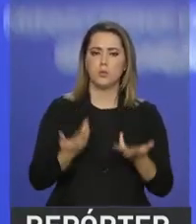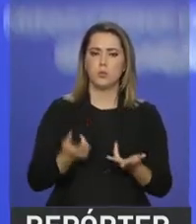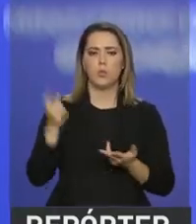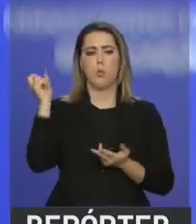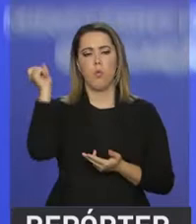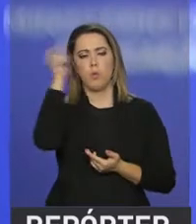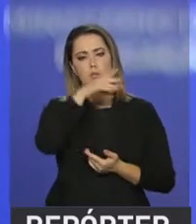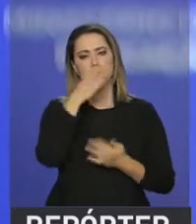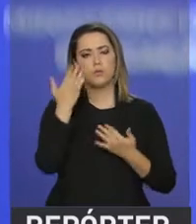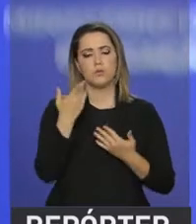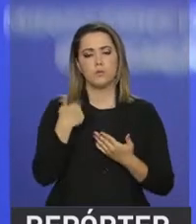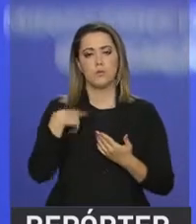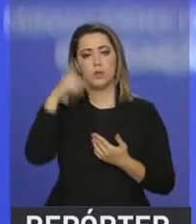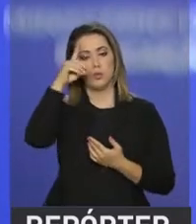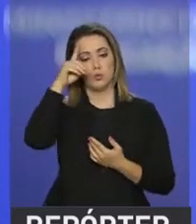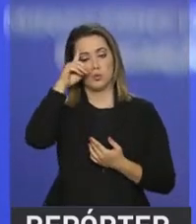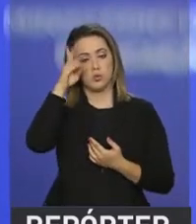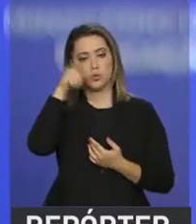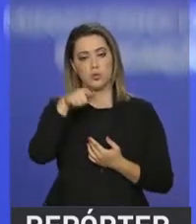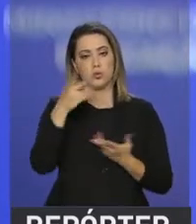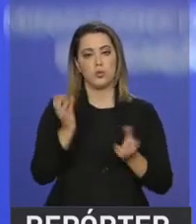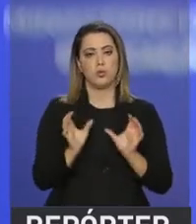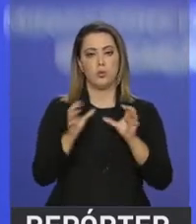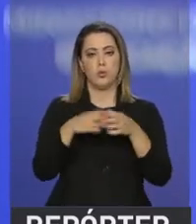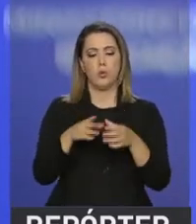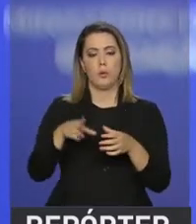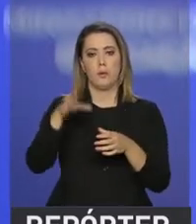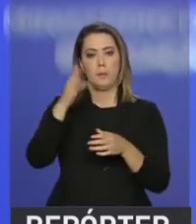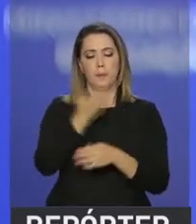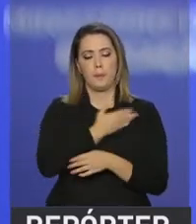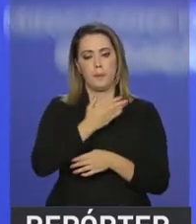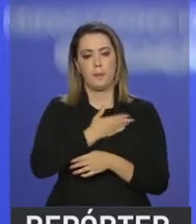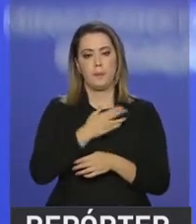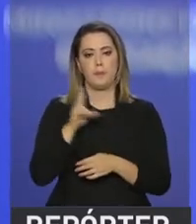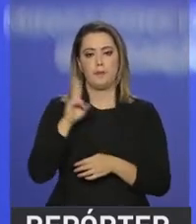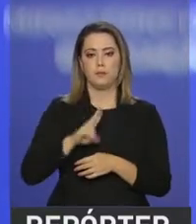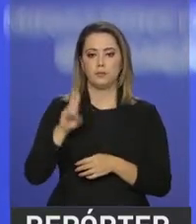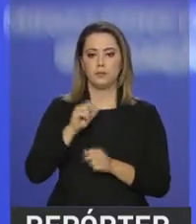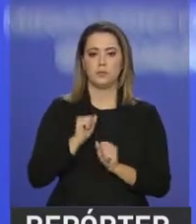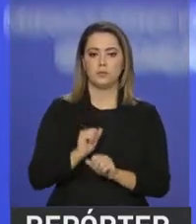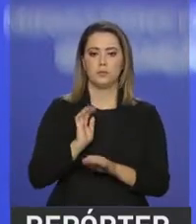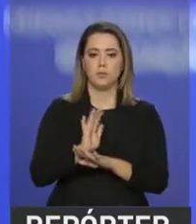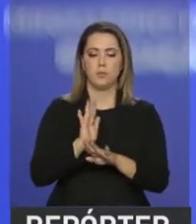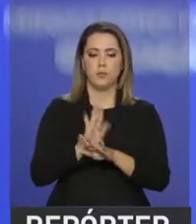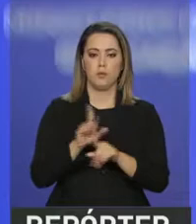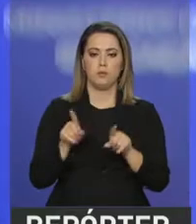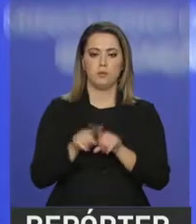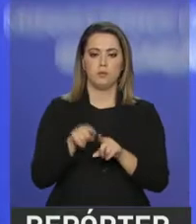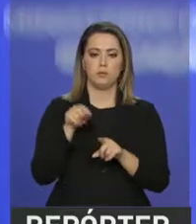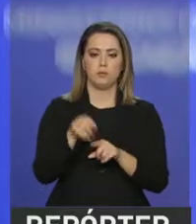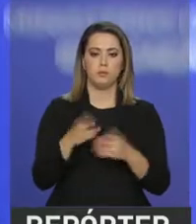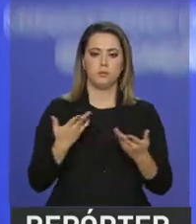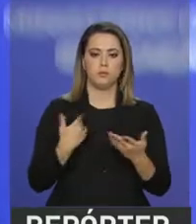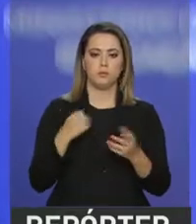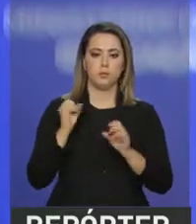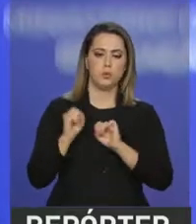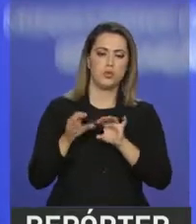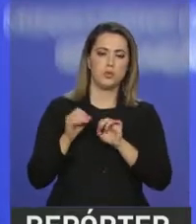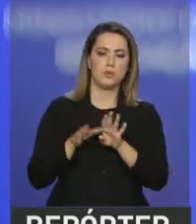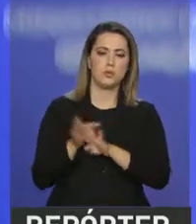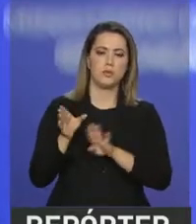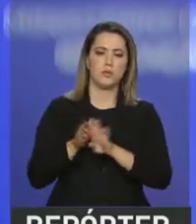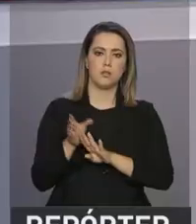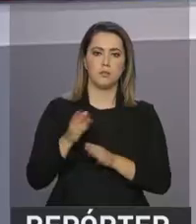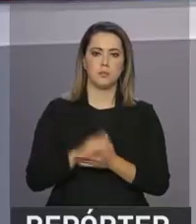empreendedor eu acho que instituição amiga do empreendedor vai poder cobrir essa lacuna que existe de orientação e de